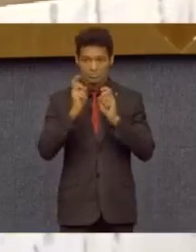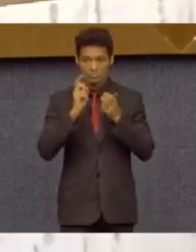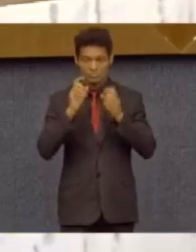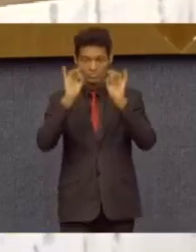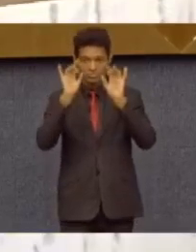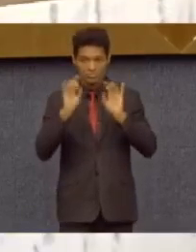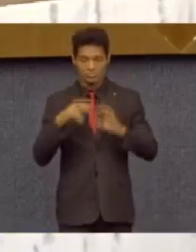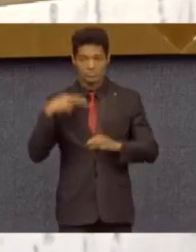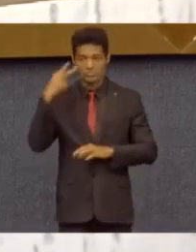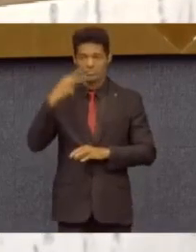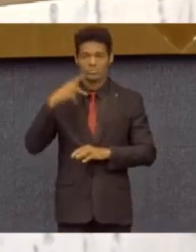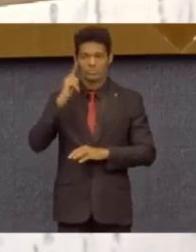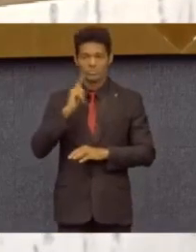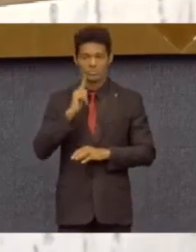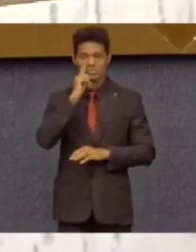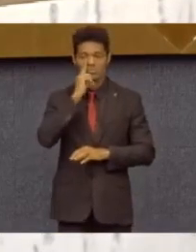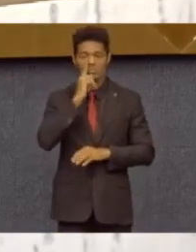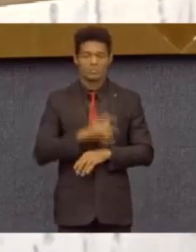Guimarães.